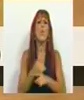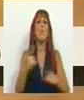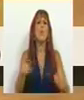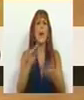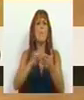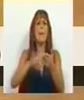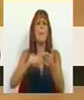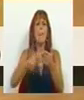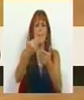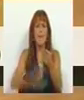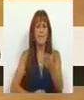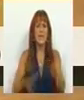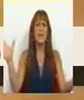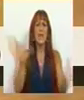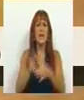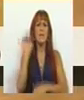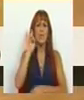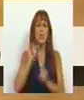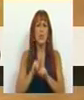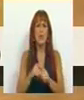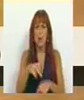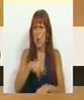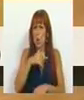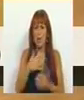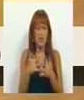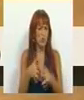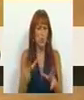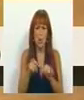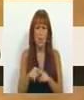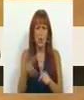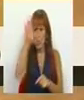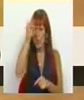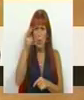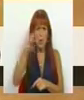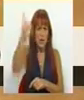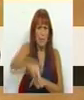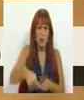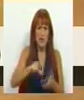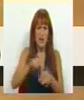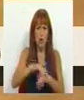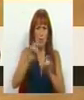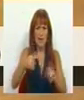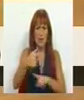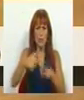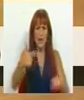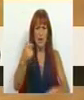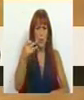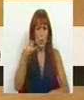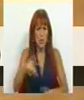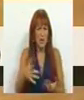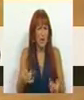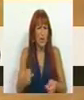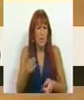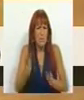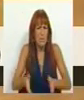justificação desta petição tem que ver fundamentalmente com a desastrosa reestruturação que o governo anterior impôs no centro hospitalar do Médio Tejo. Isto